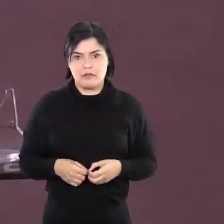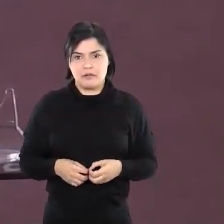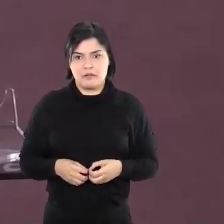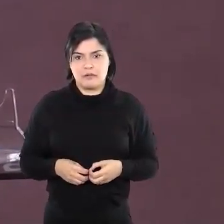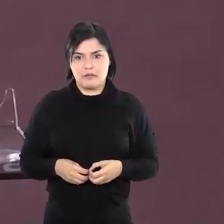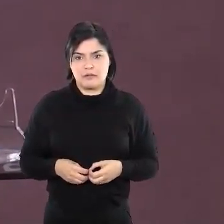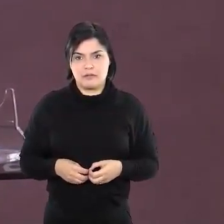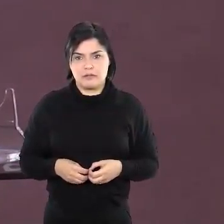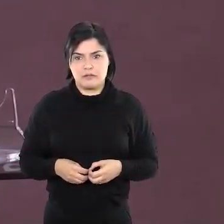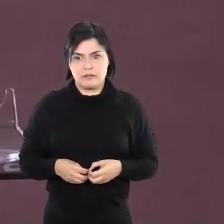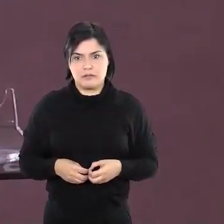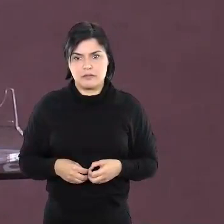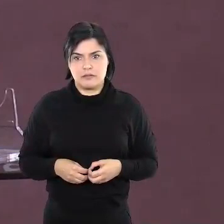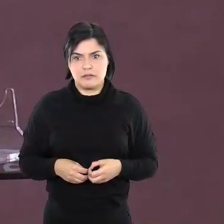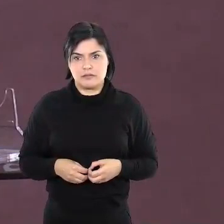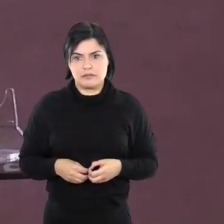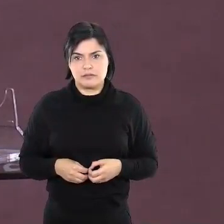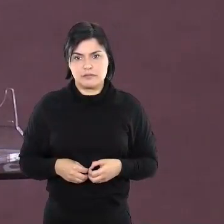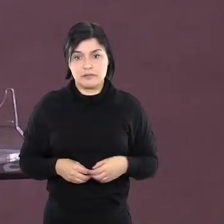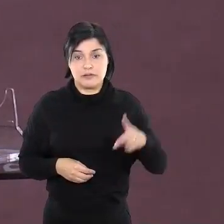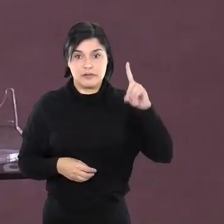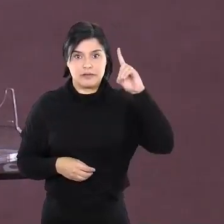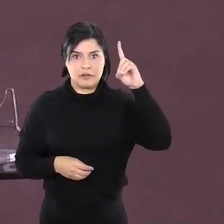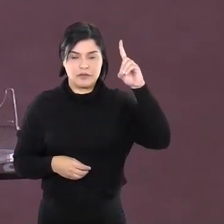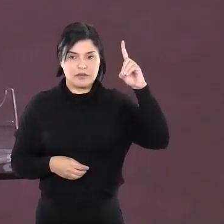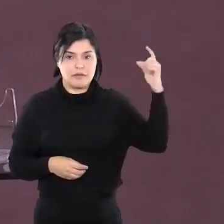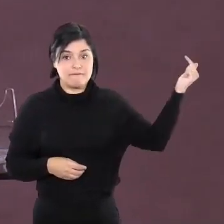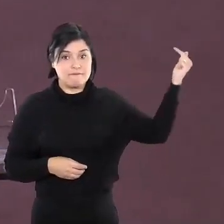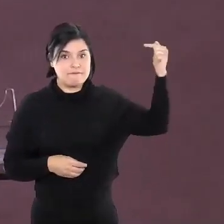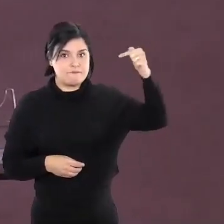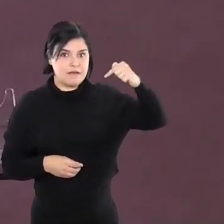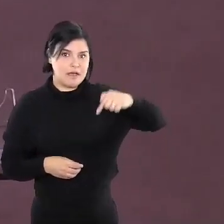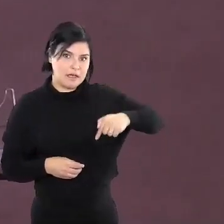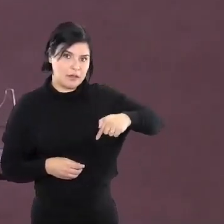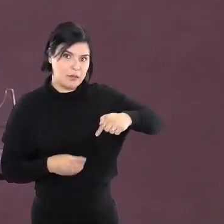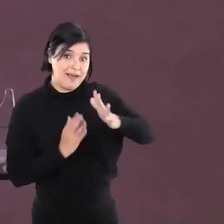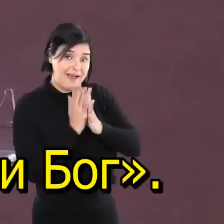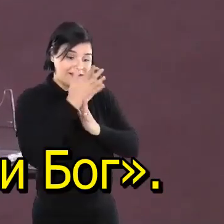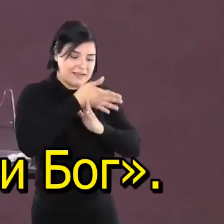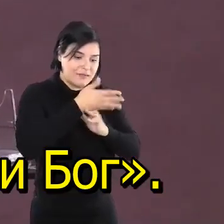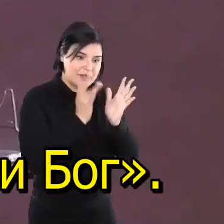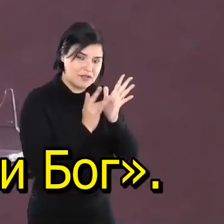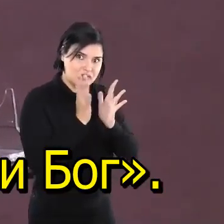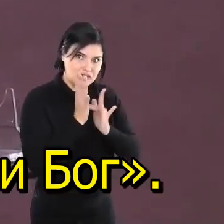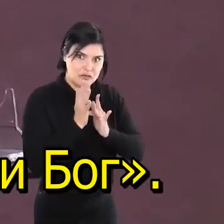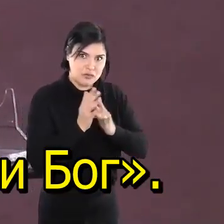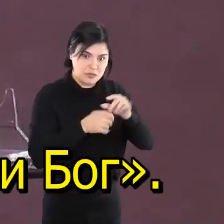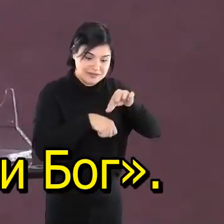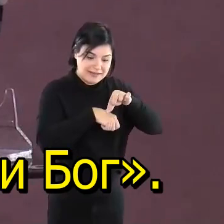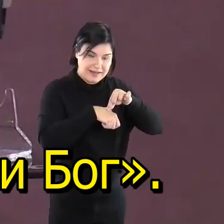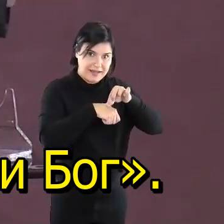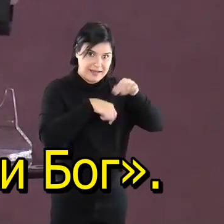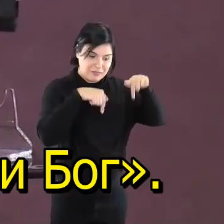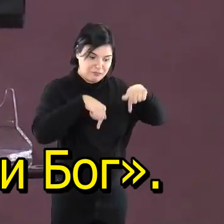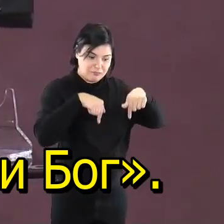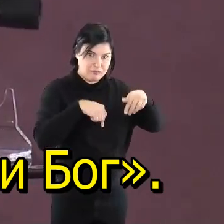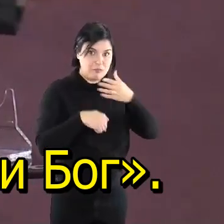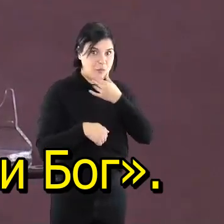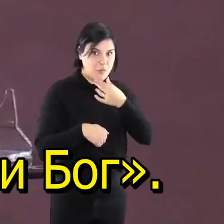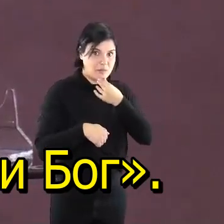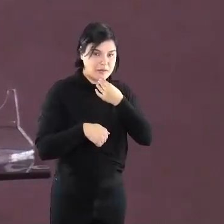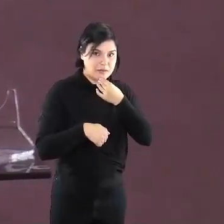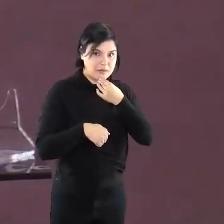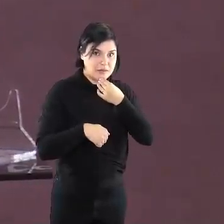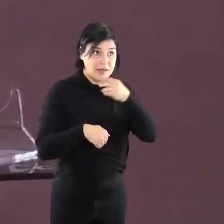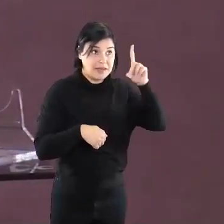Mas Ele veio pessoalmente em Jesus Cristo. Ele é o Emmanuel, que significa Deus